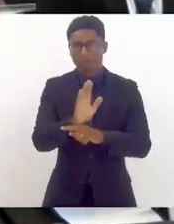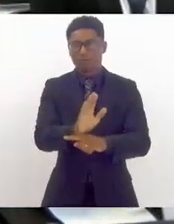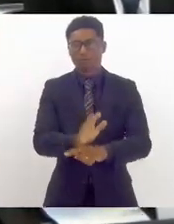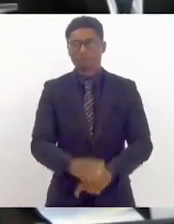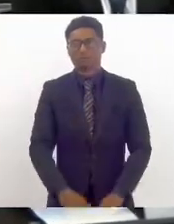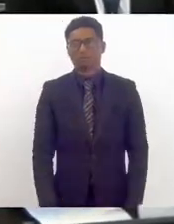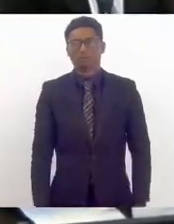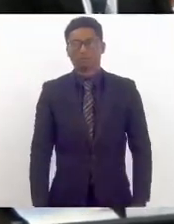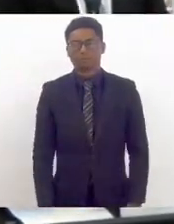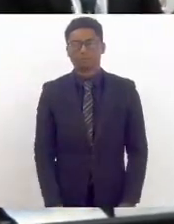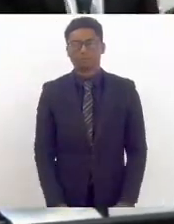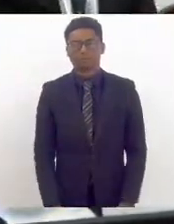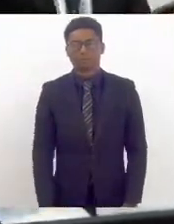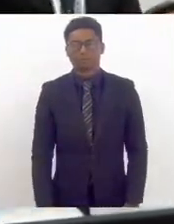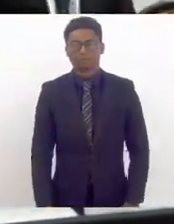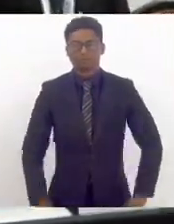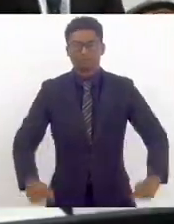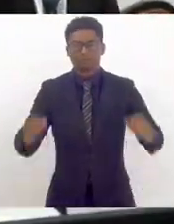Bom.